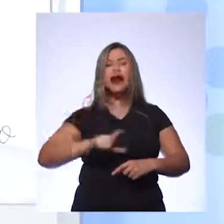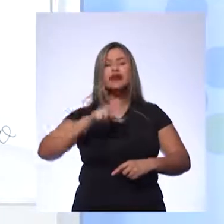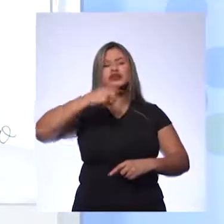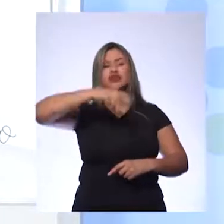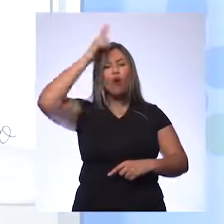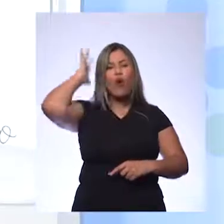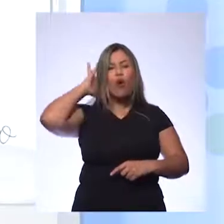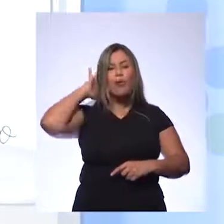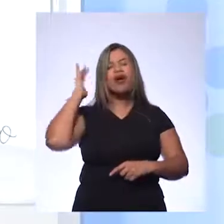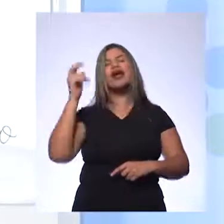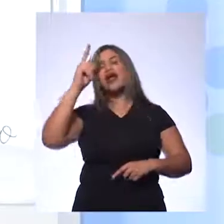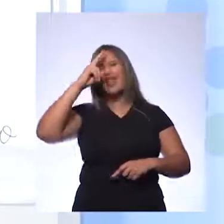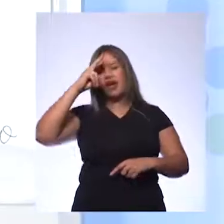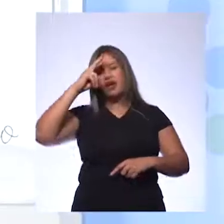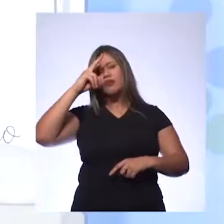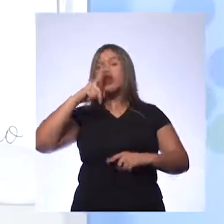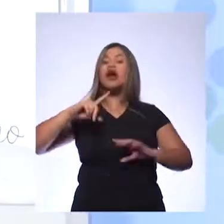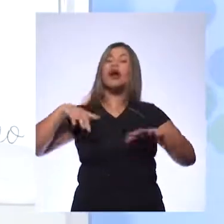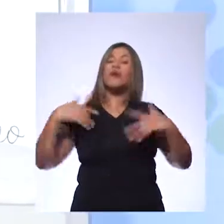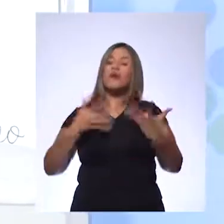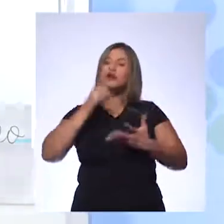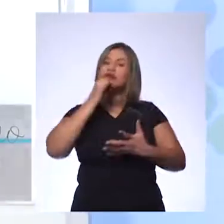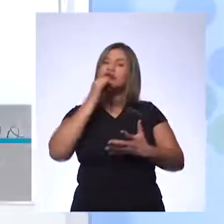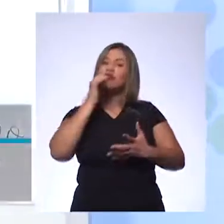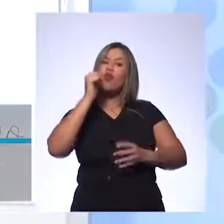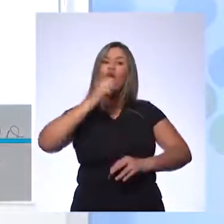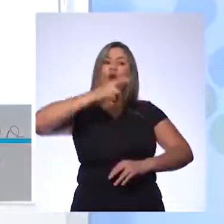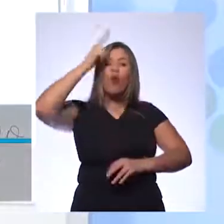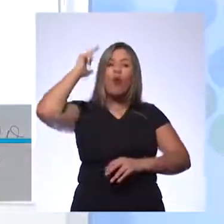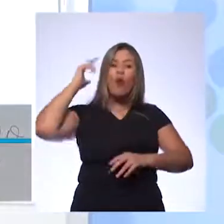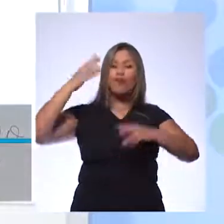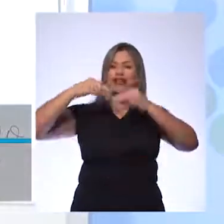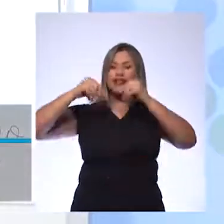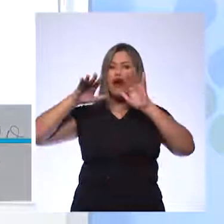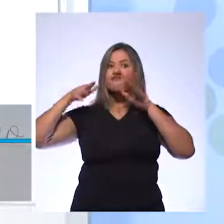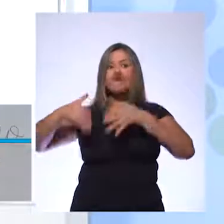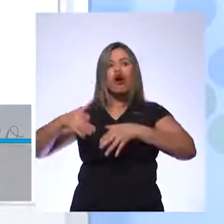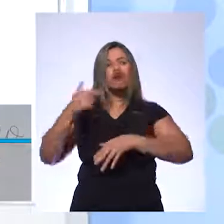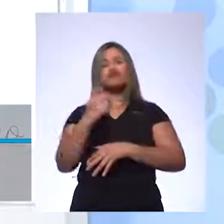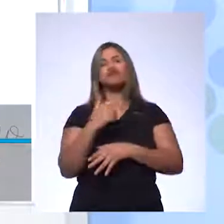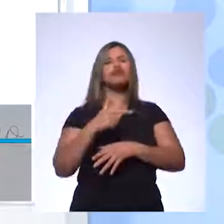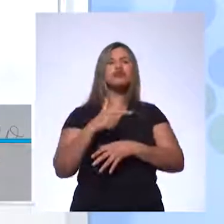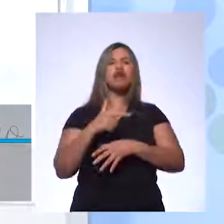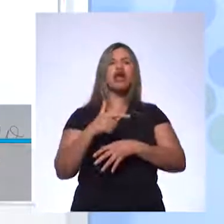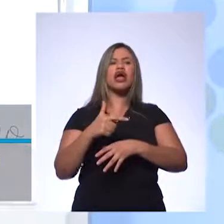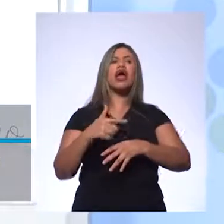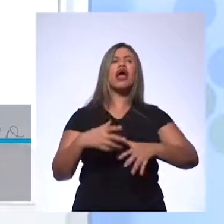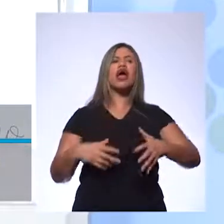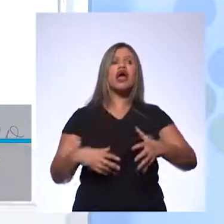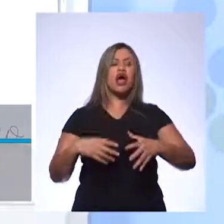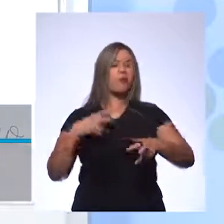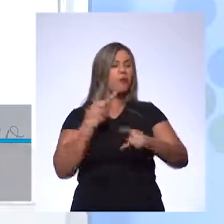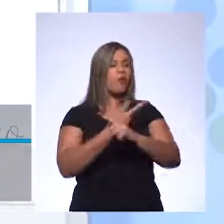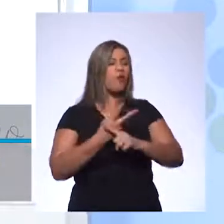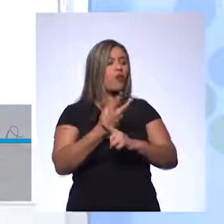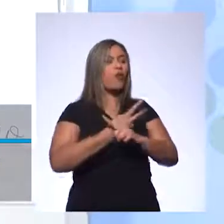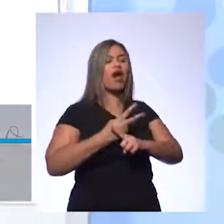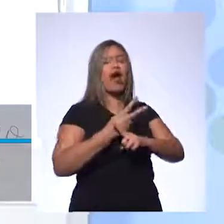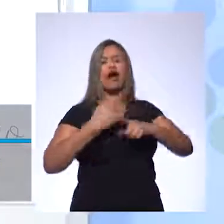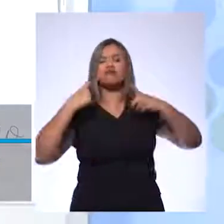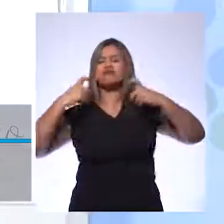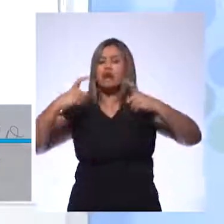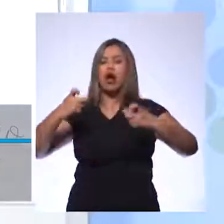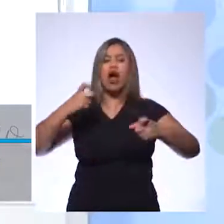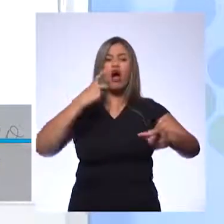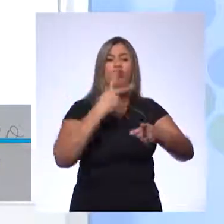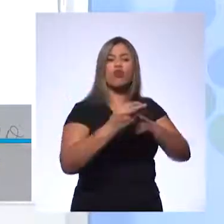Império Romano ele parou hoje é concentrar terras Império Romano parou de atrás de mais terras porque